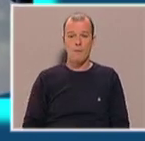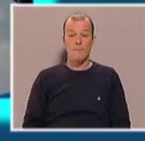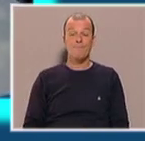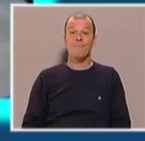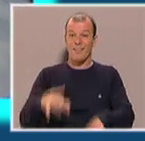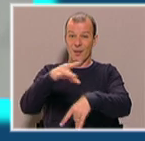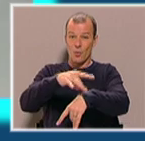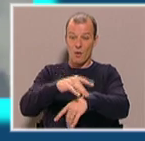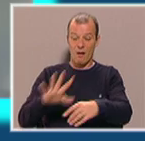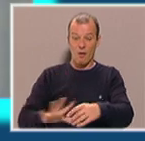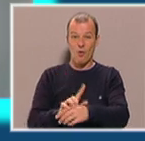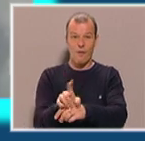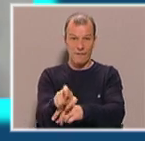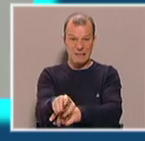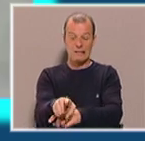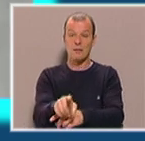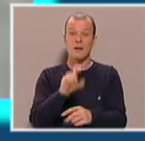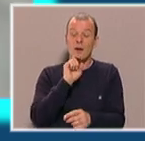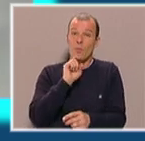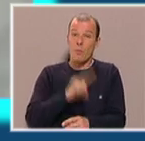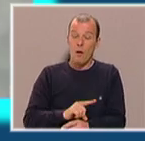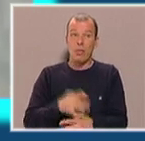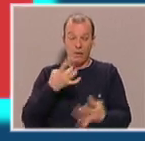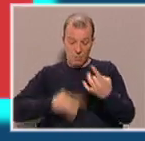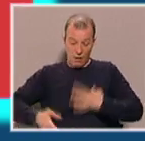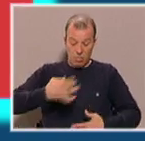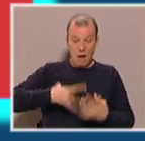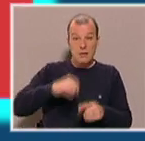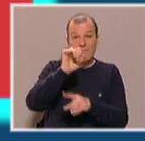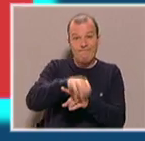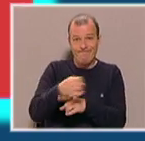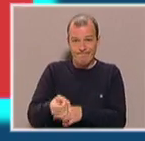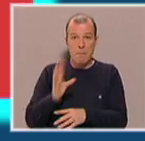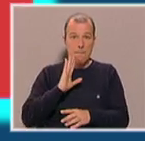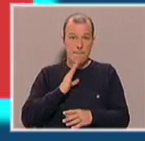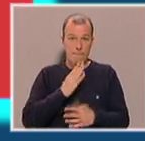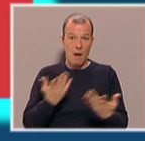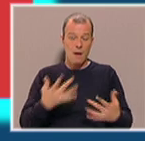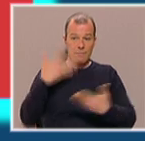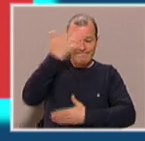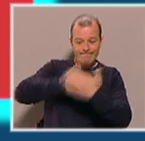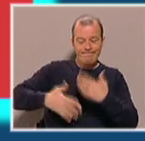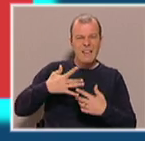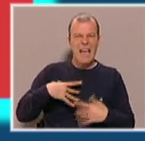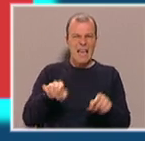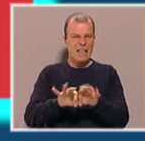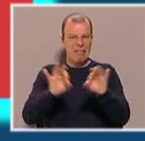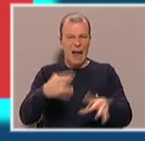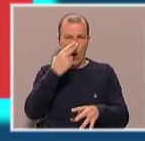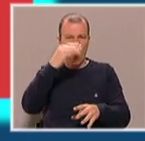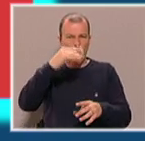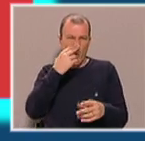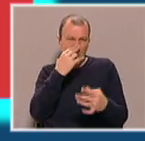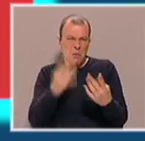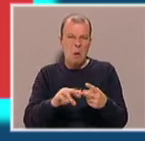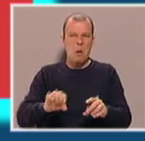A doença Covid-19 pode ou não ser sintomática. Os sintomas confundem-se com constipações, tosse,